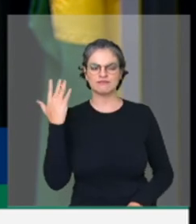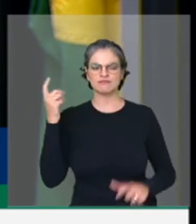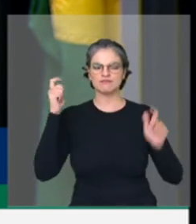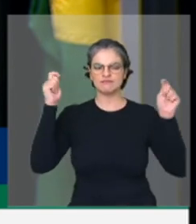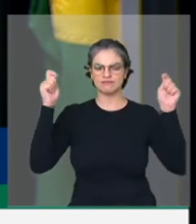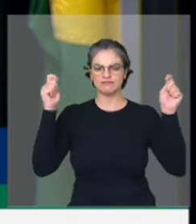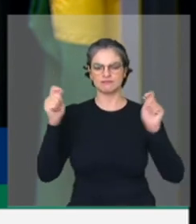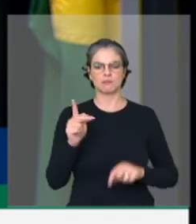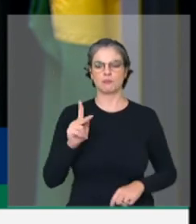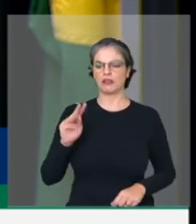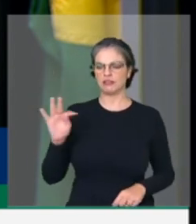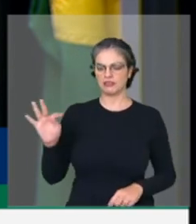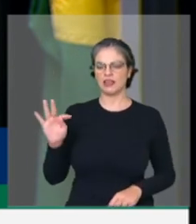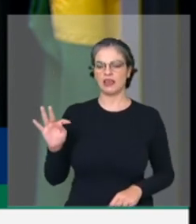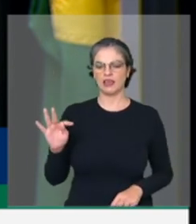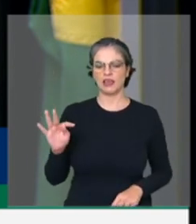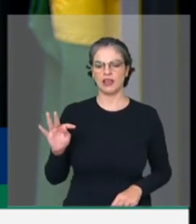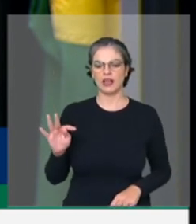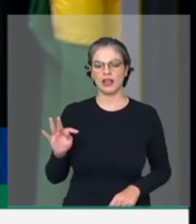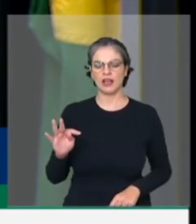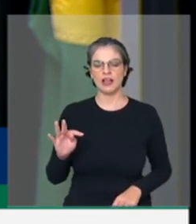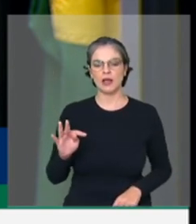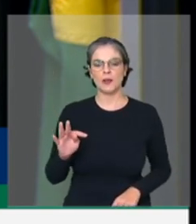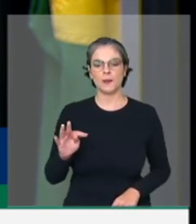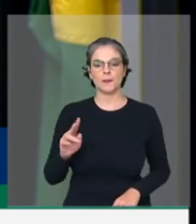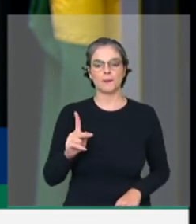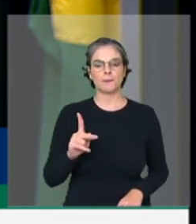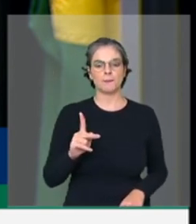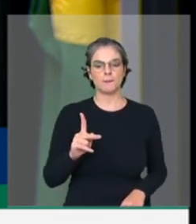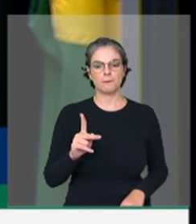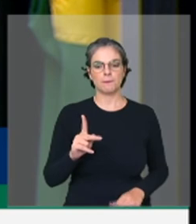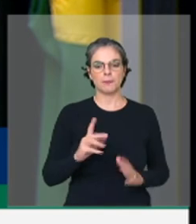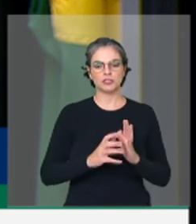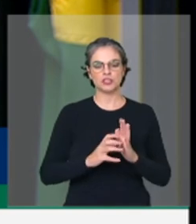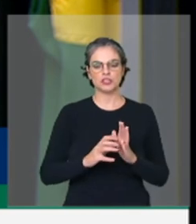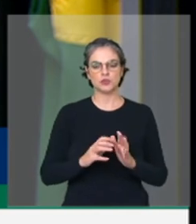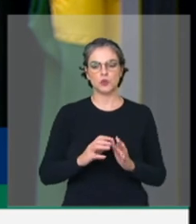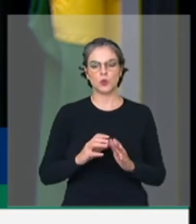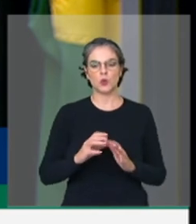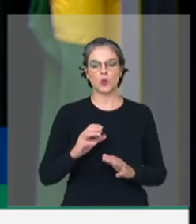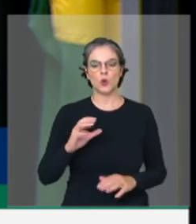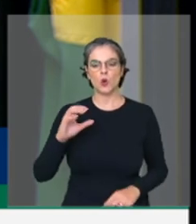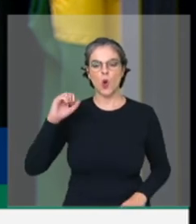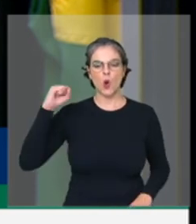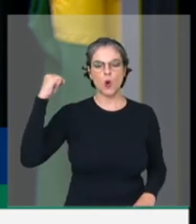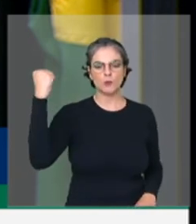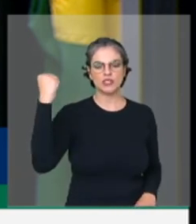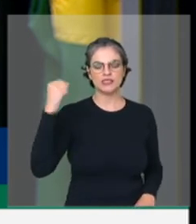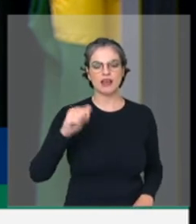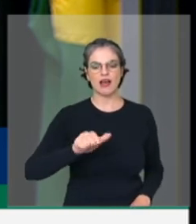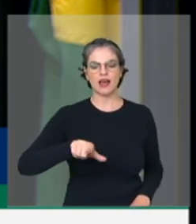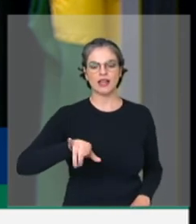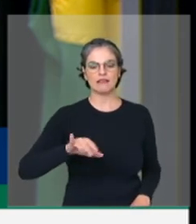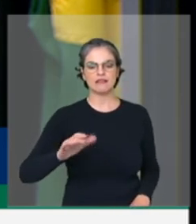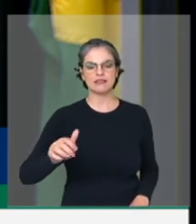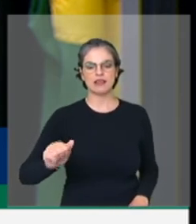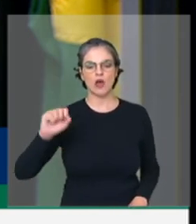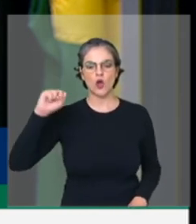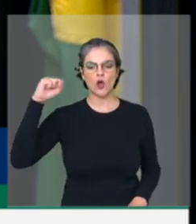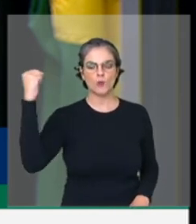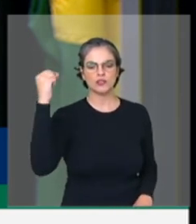PT, Partido Comunista da Aliança Comunista do Brasil. O que